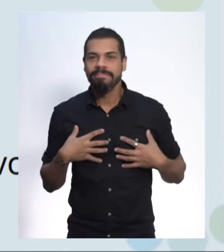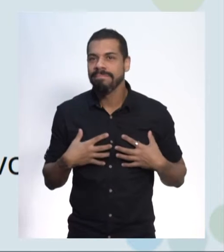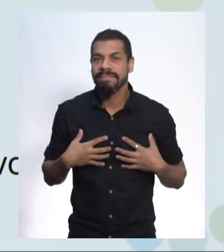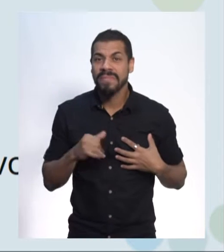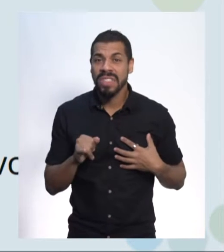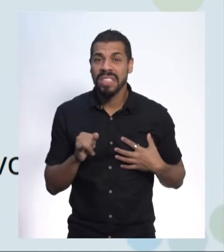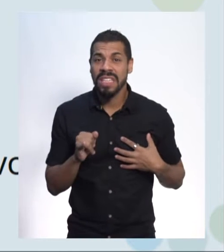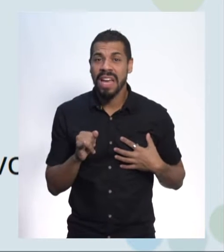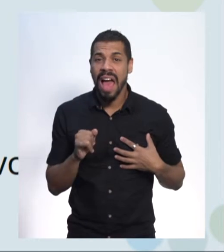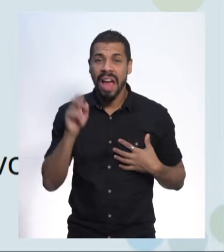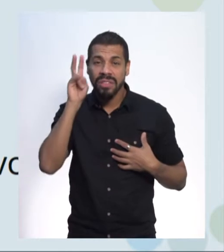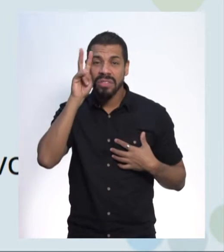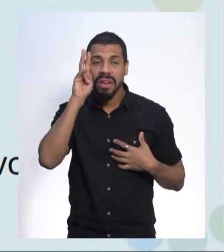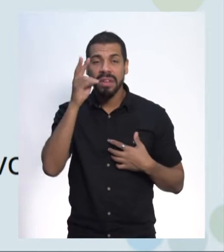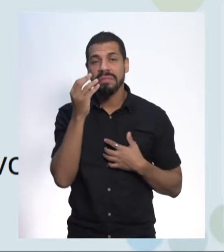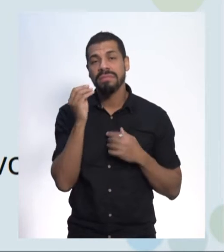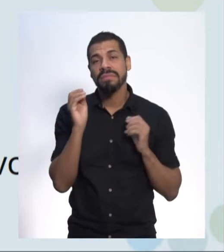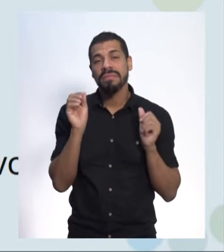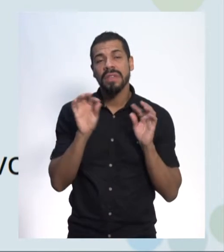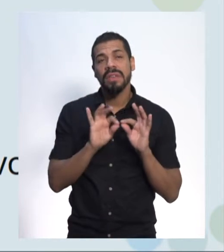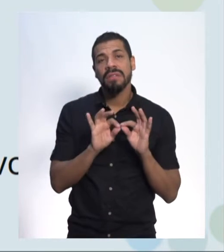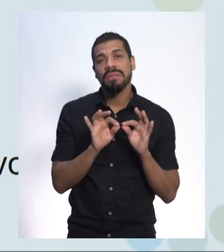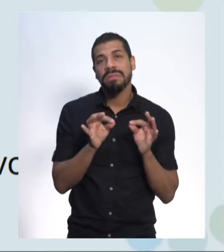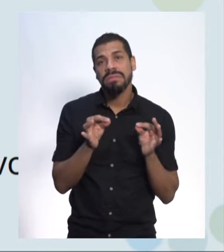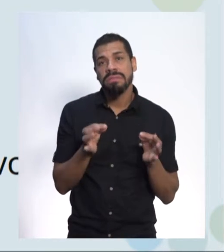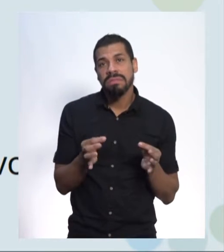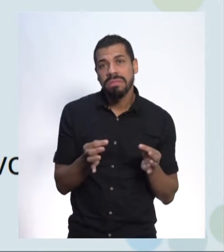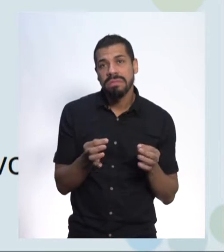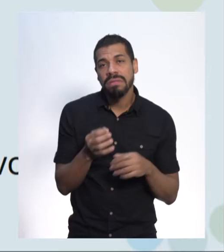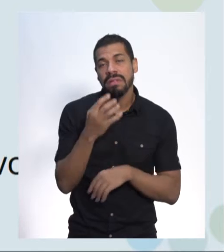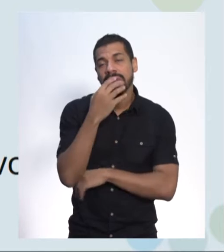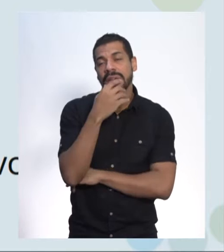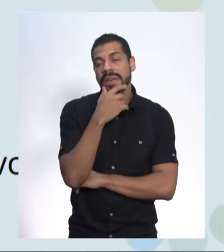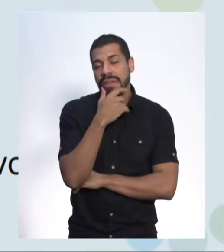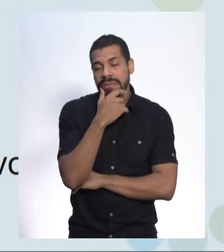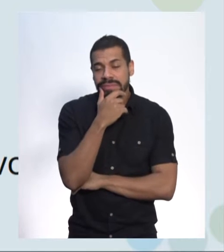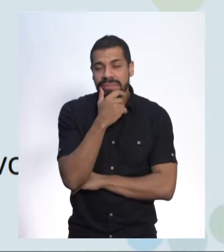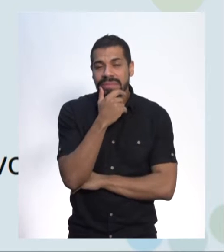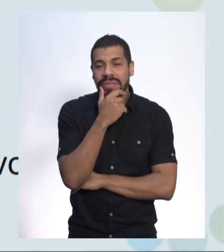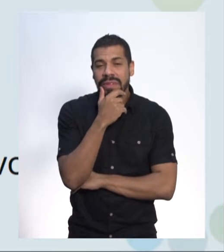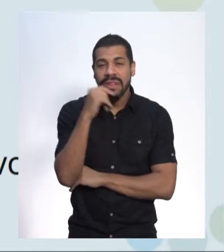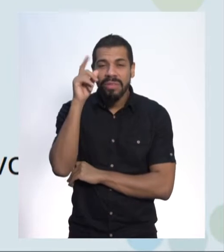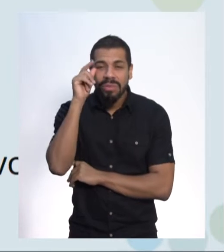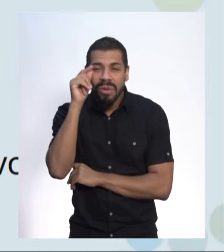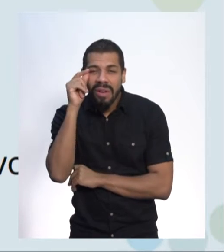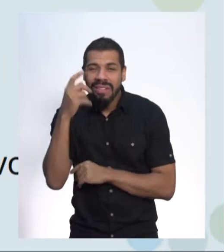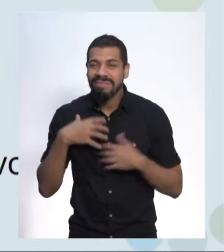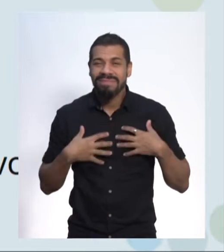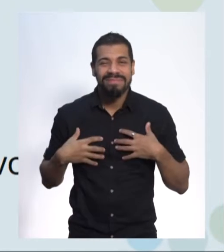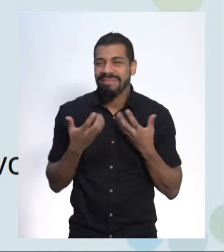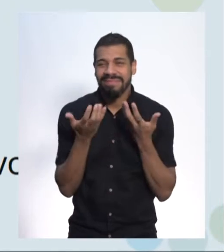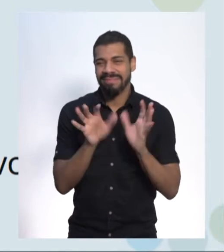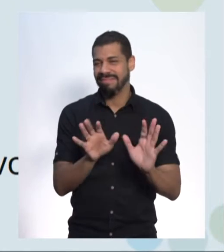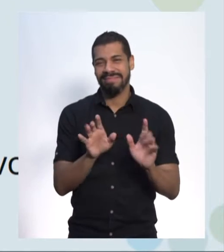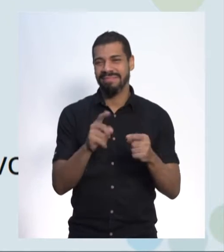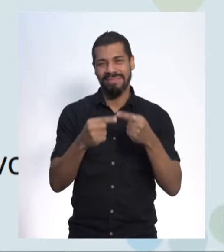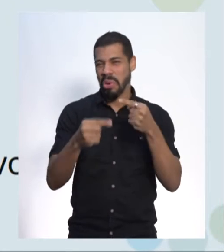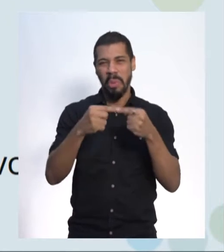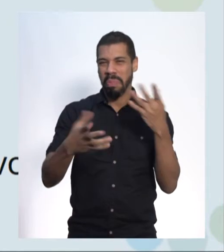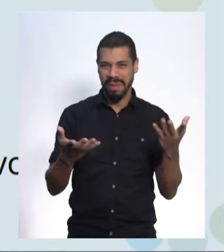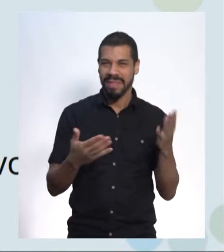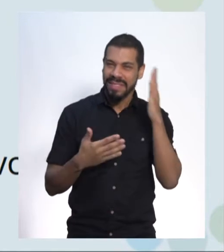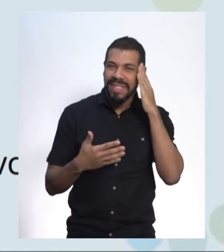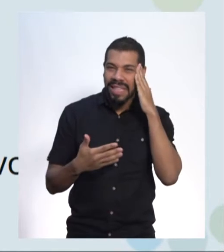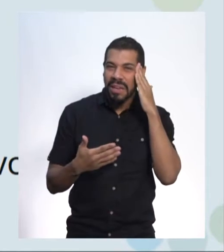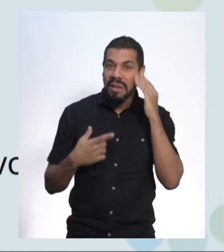história é parada demais, é monótona demais, as pessoas não vão querer continuar ouvindo ou assistindo aquela história. Conexão com o leitor.